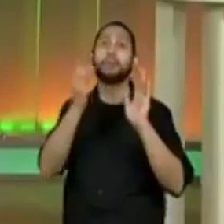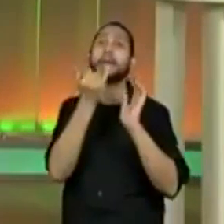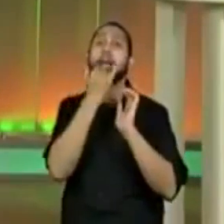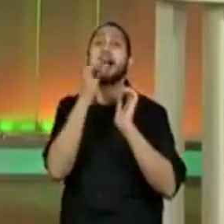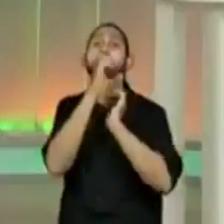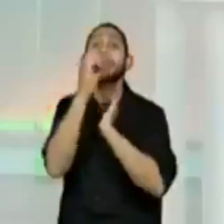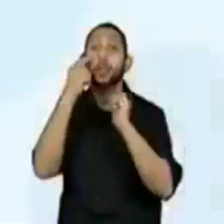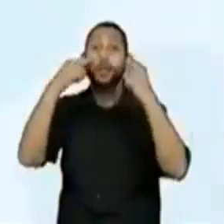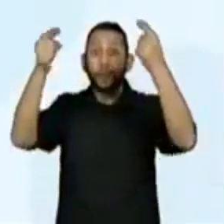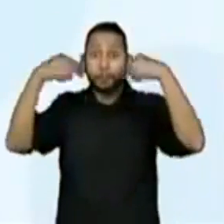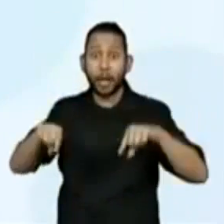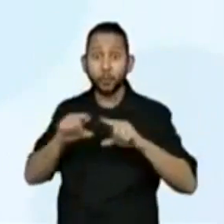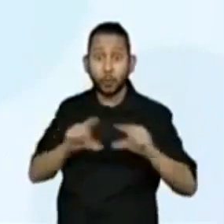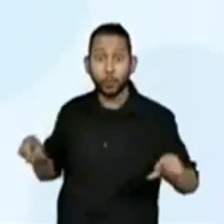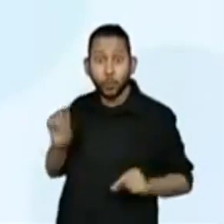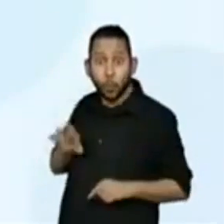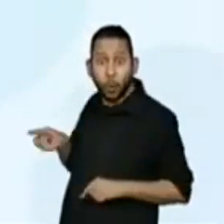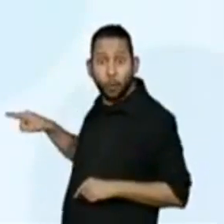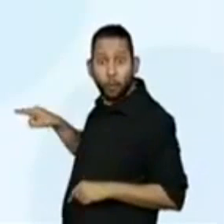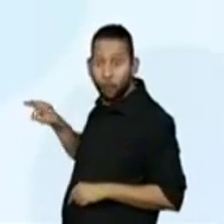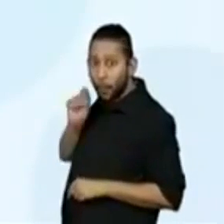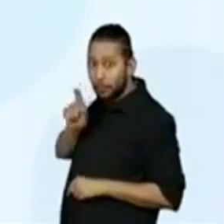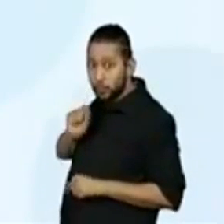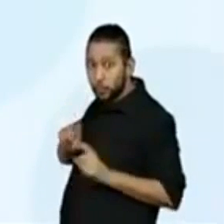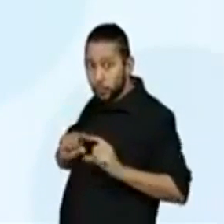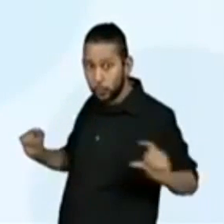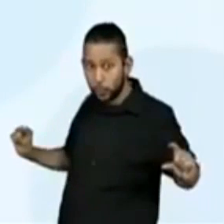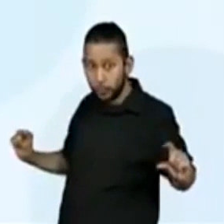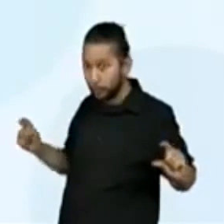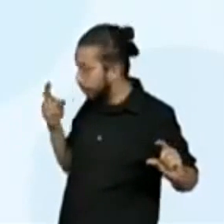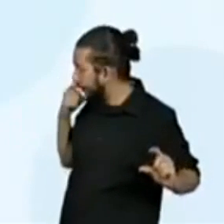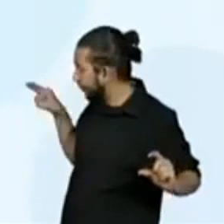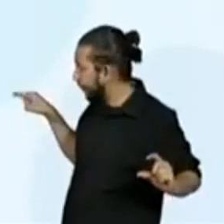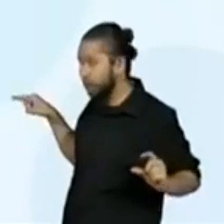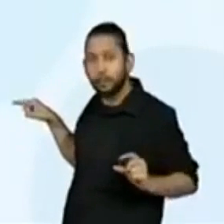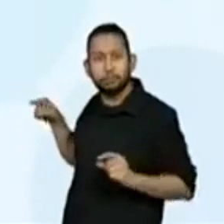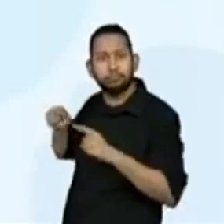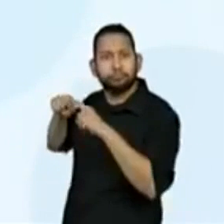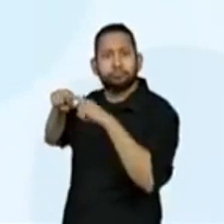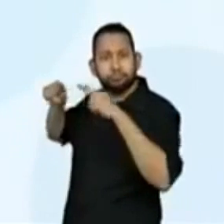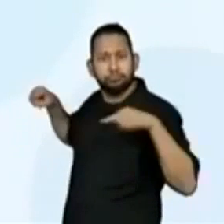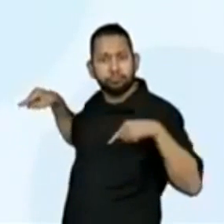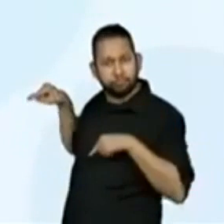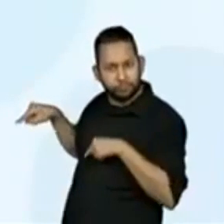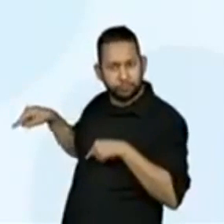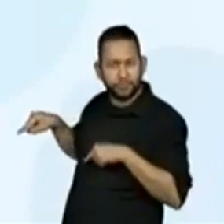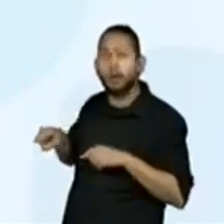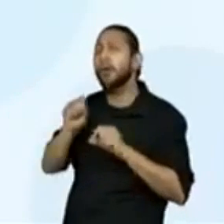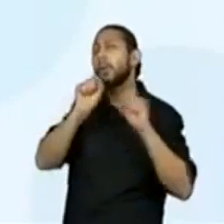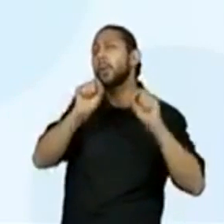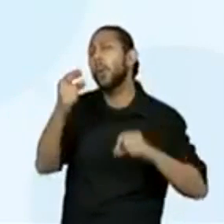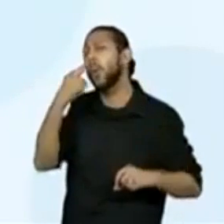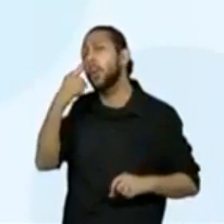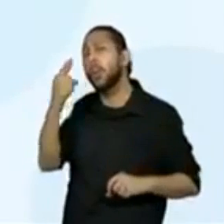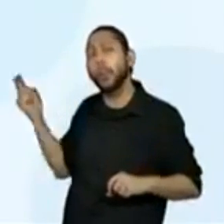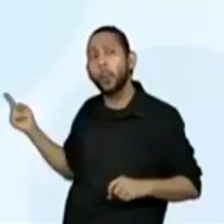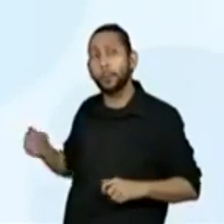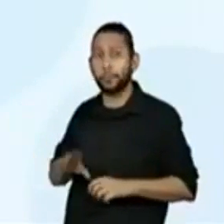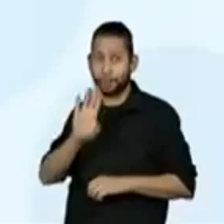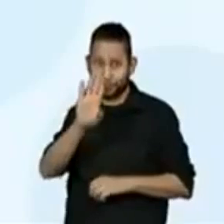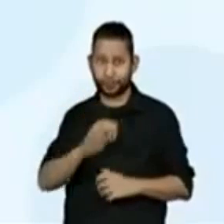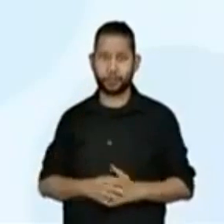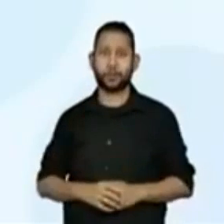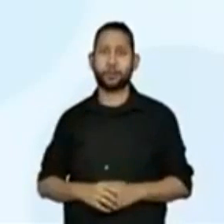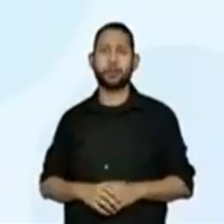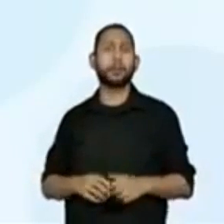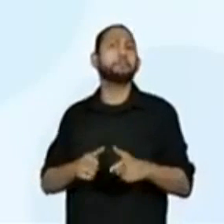aqui no nosso rodapé. Olha aqui, pessoal. Eu quero que vocês prestem atenção nessa parte aqui. 1